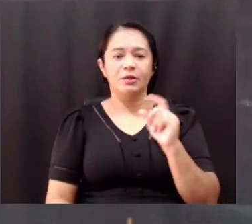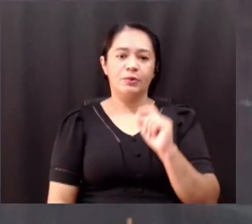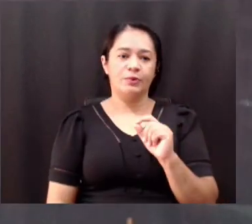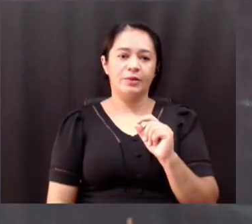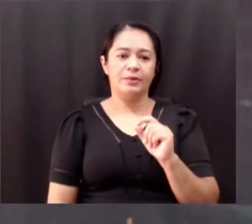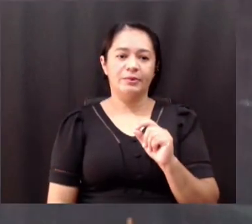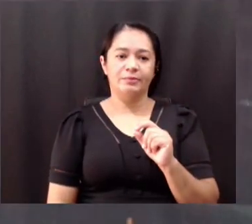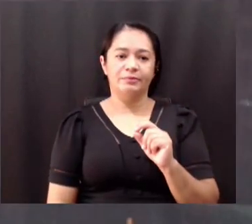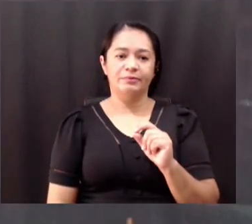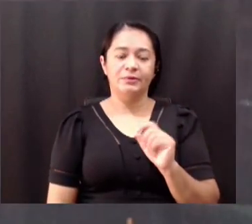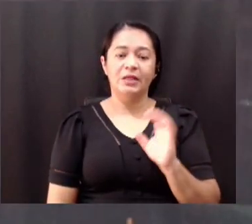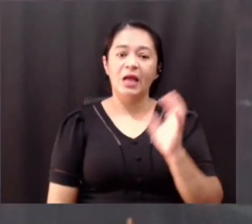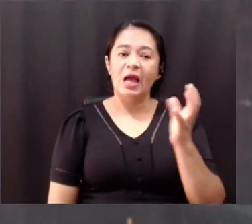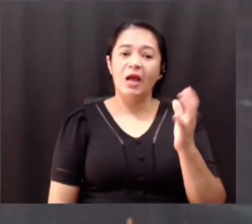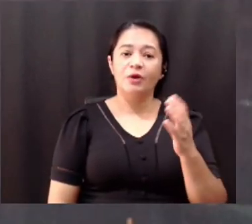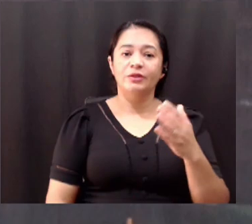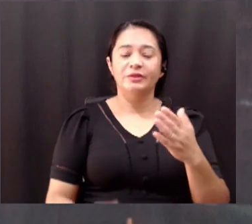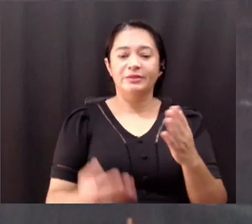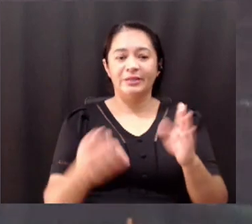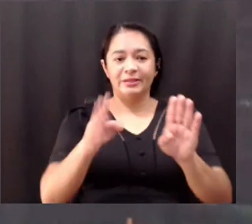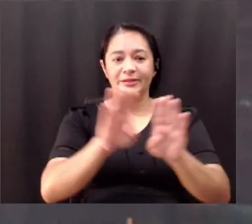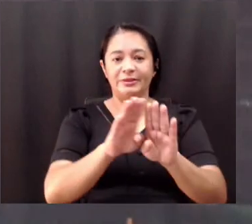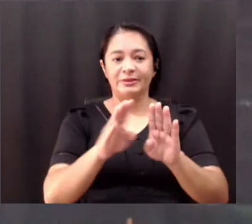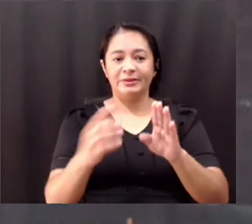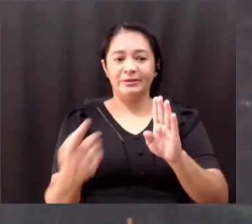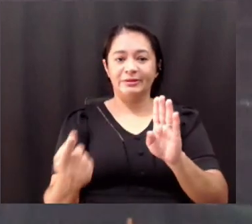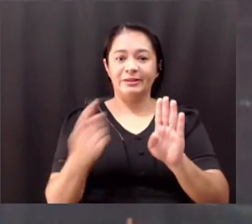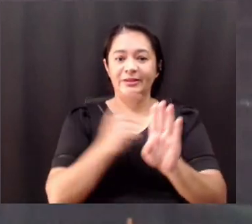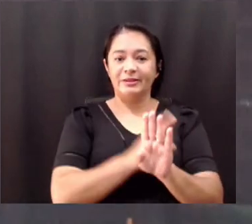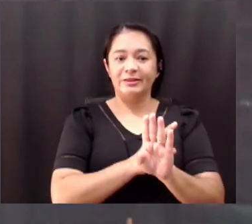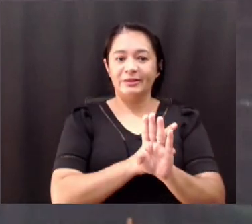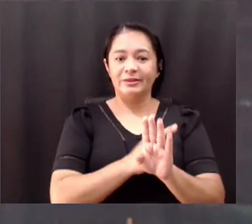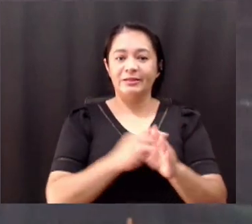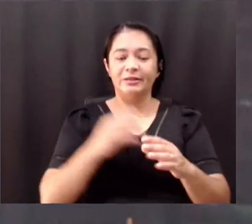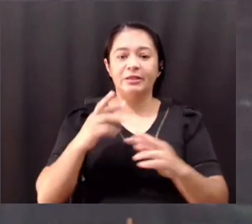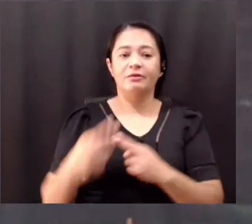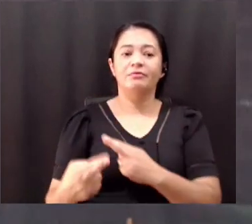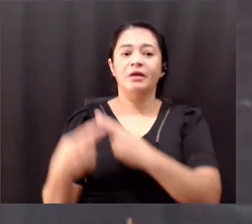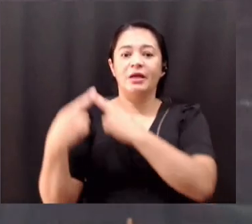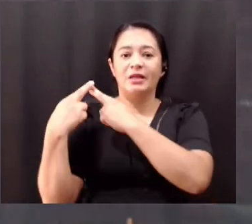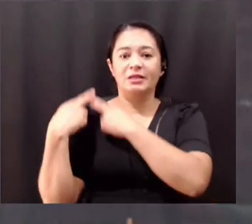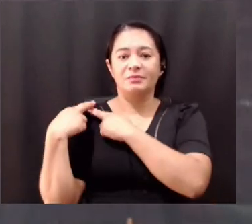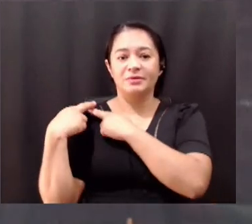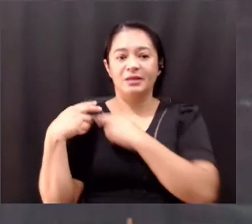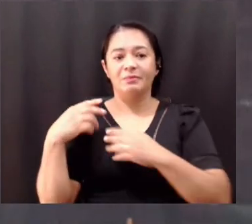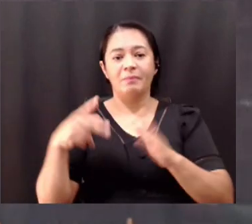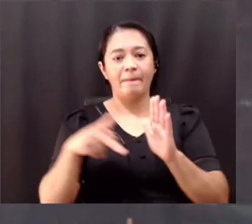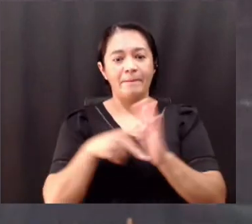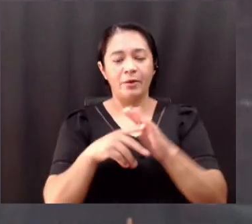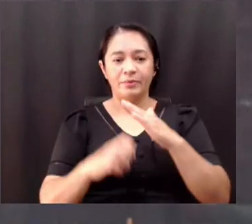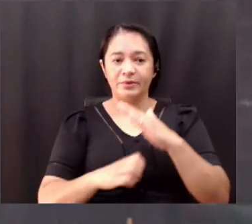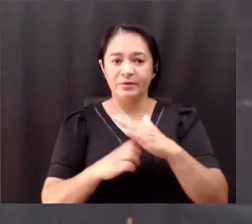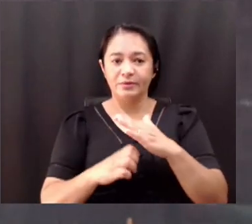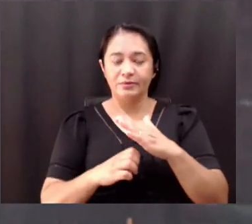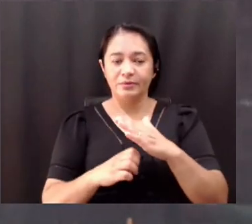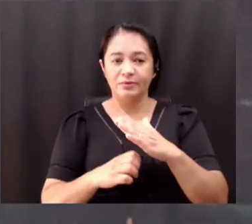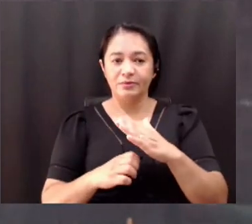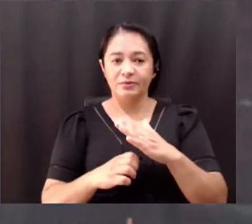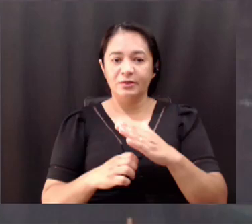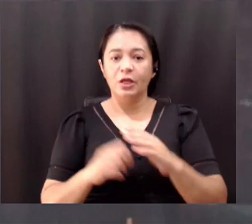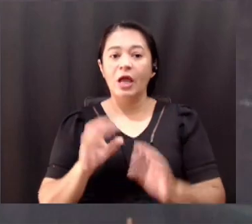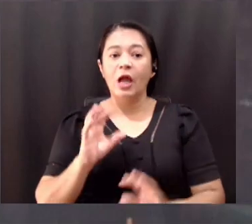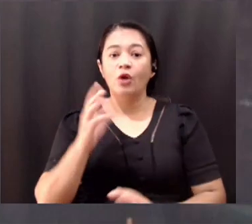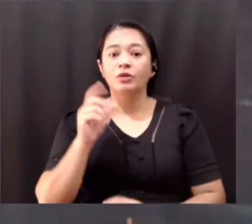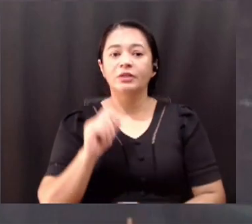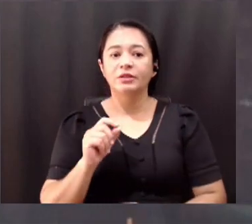da porta para dentro é responsabilidade da empresa. Então, Uhum. ela tem que estar atenta. Quando eu digo porta para dentro, o que acontece nas suas dependências, Sim.